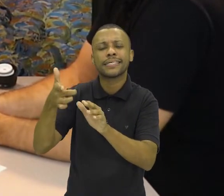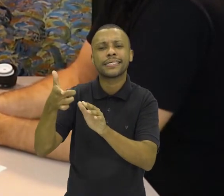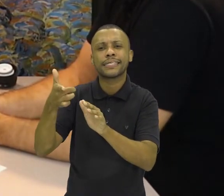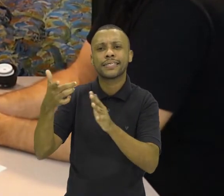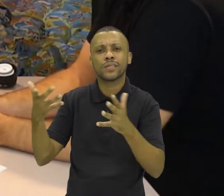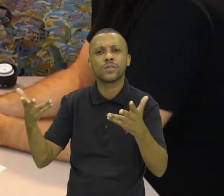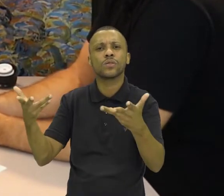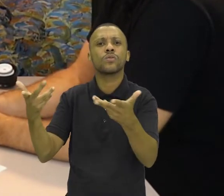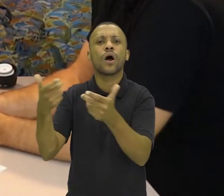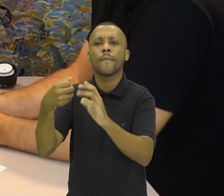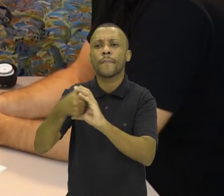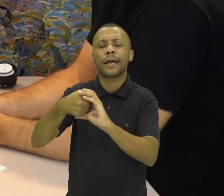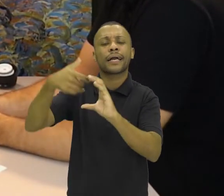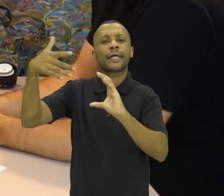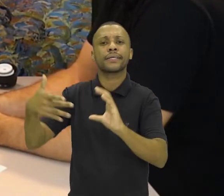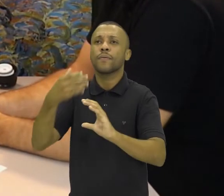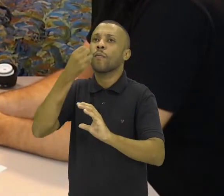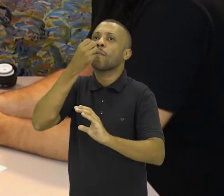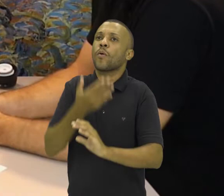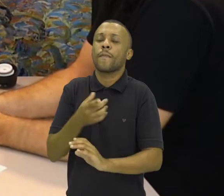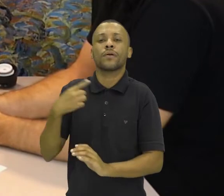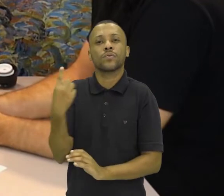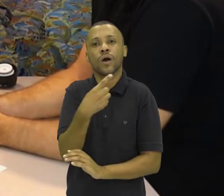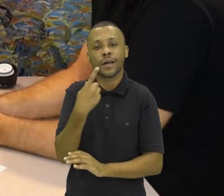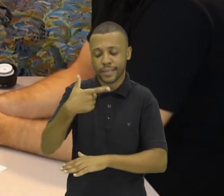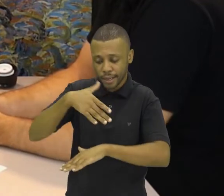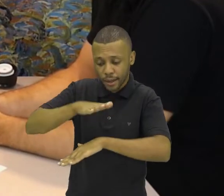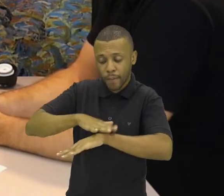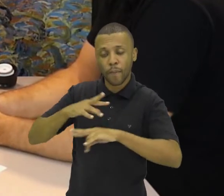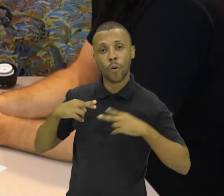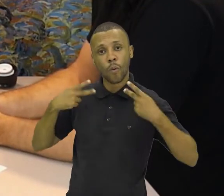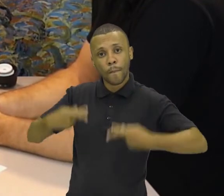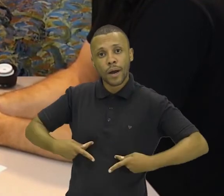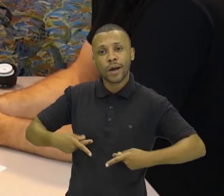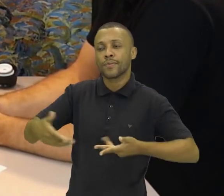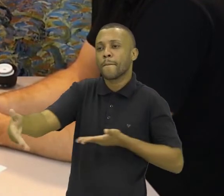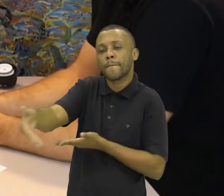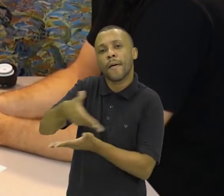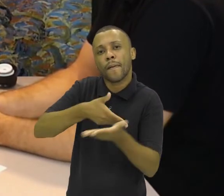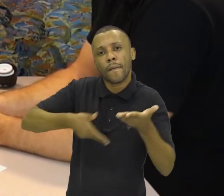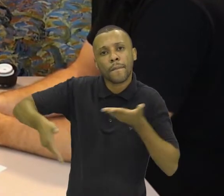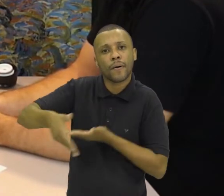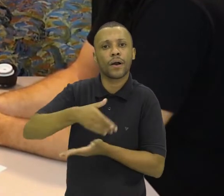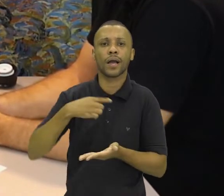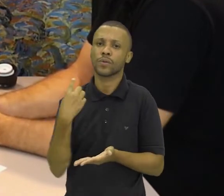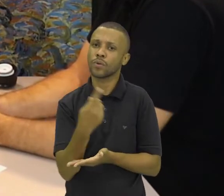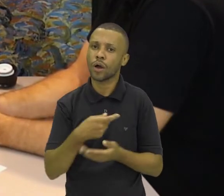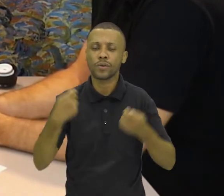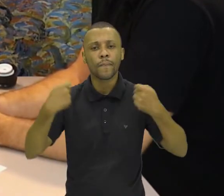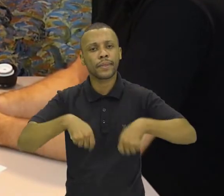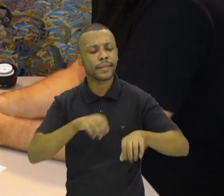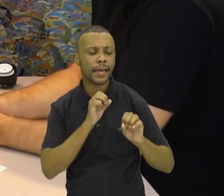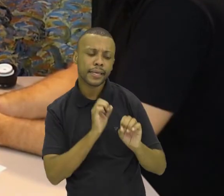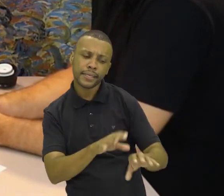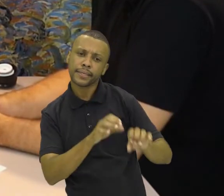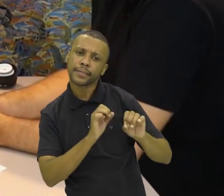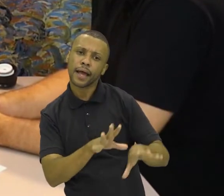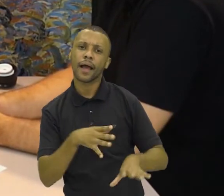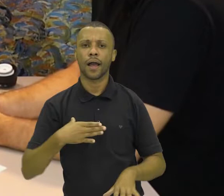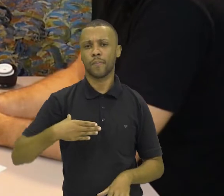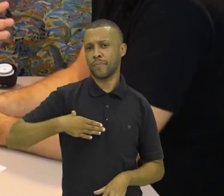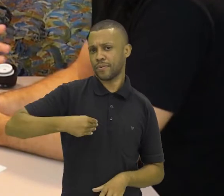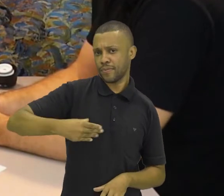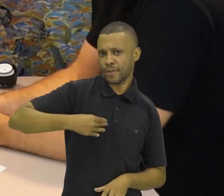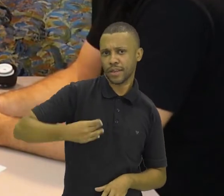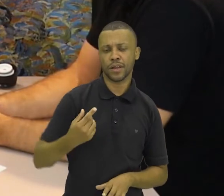que nós temos nesse mundo nosso aqui, é a matéria humana. Sim. E a gente deve ensinar, sim, os